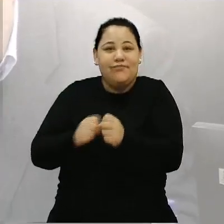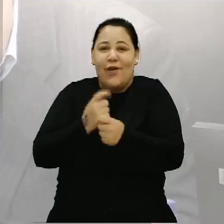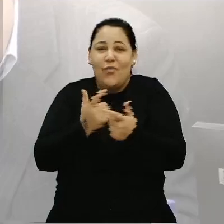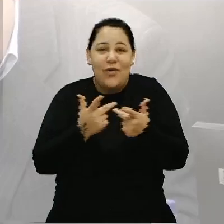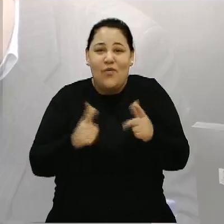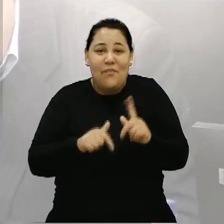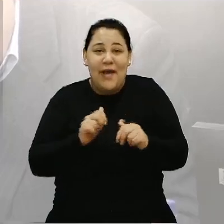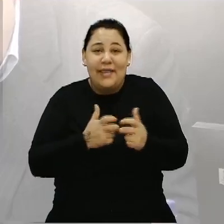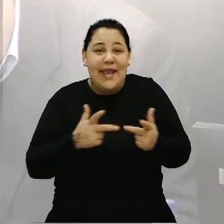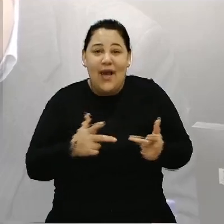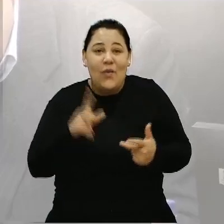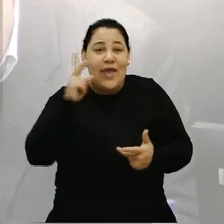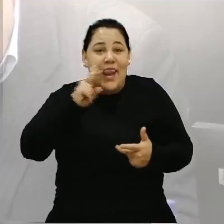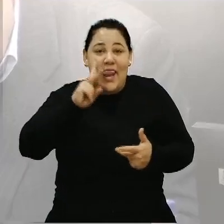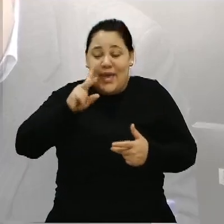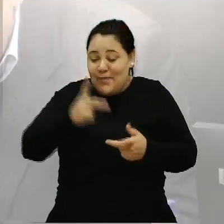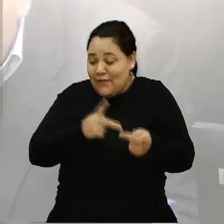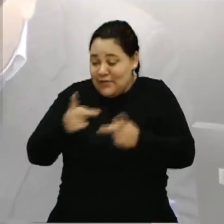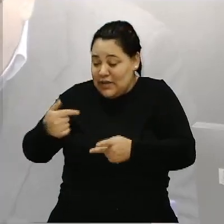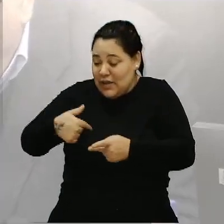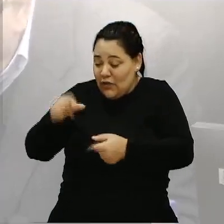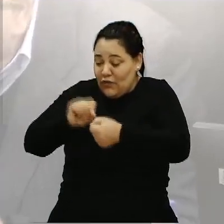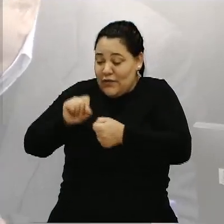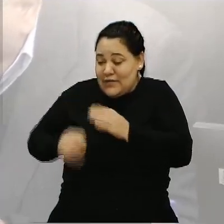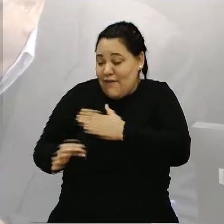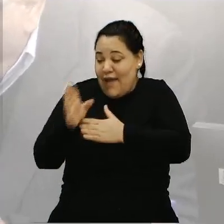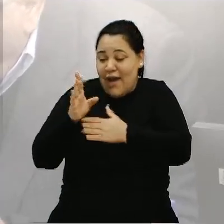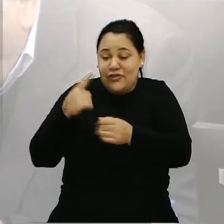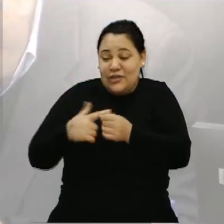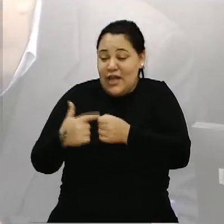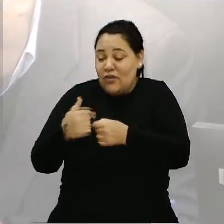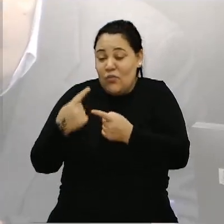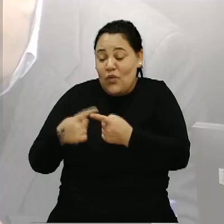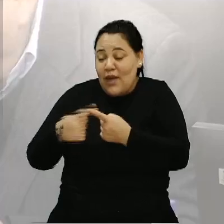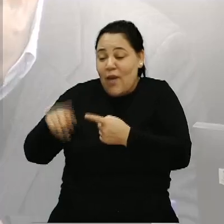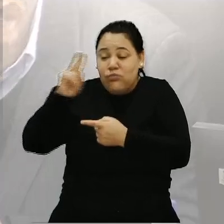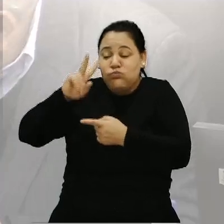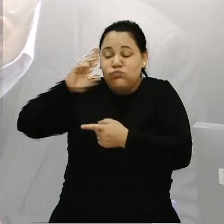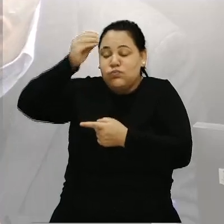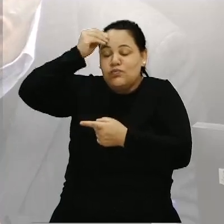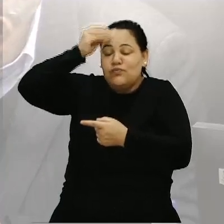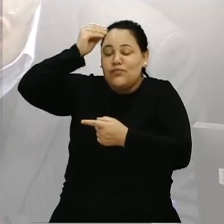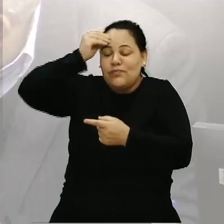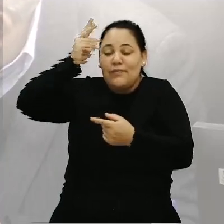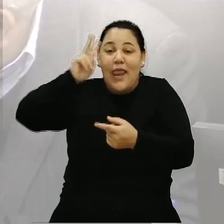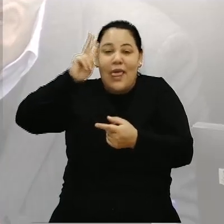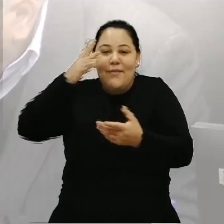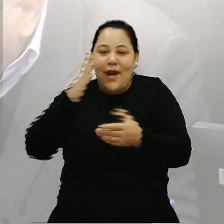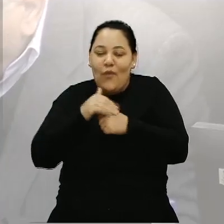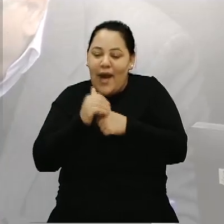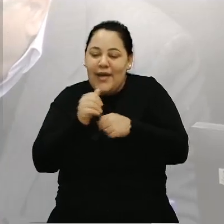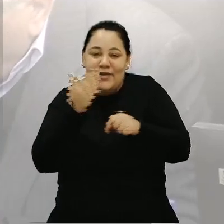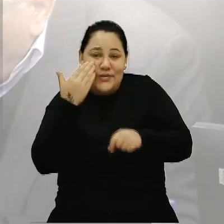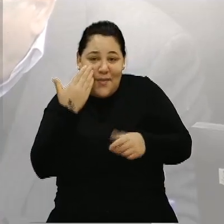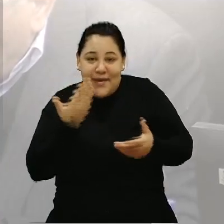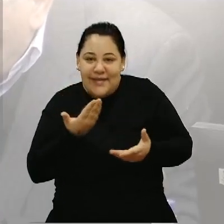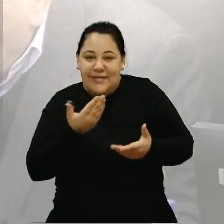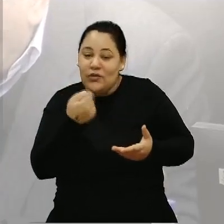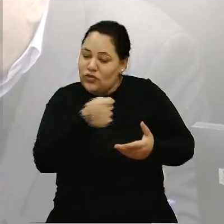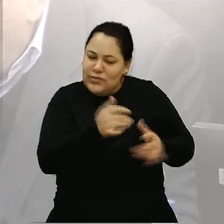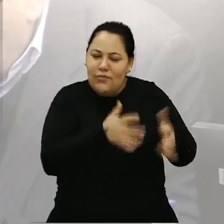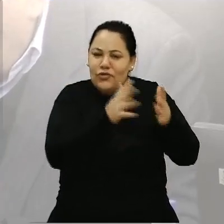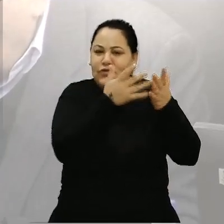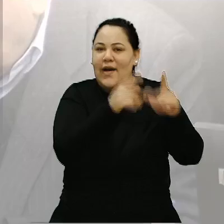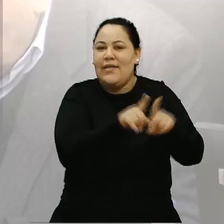material que lembre aquela visita, aquela ida, porque é algo que fica guardado na nossa memória. Então, tivemos